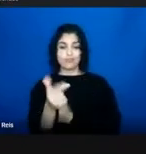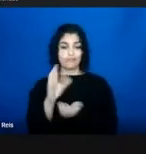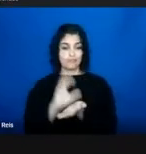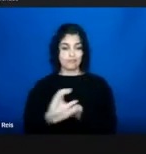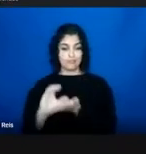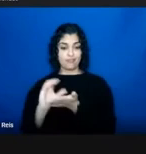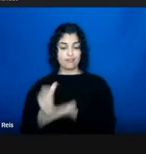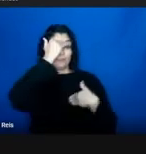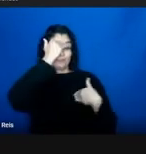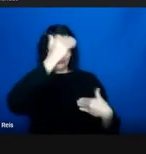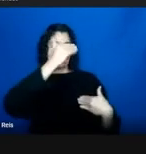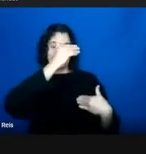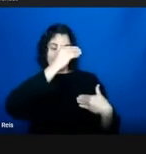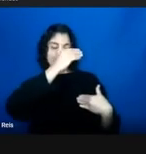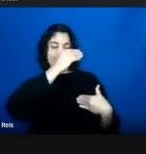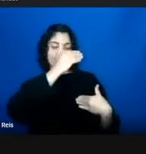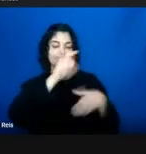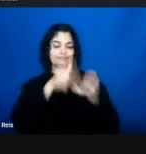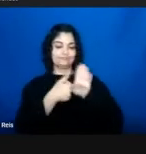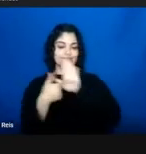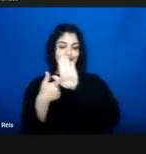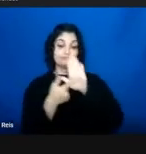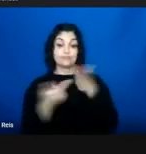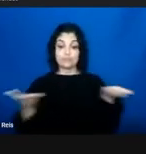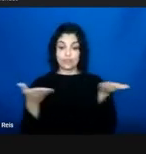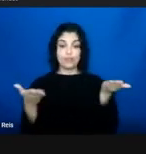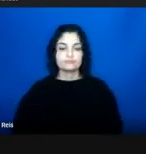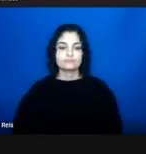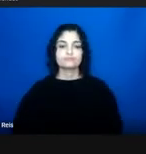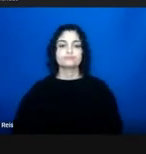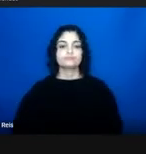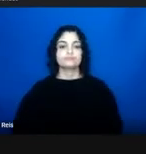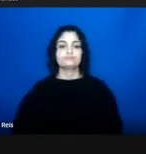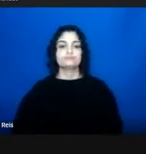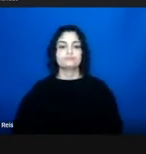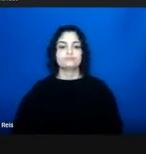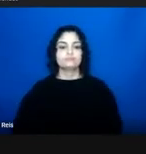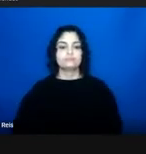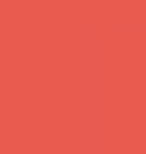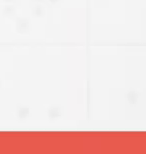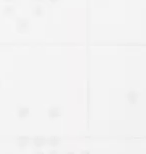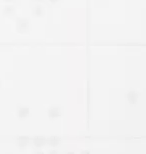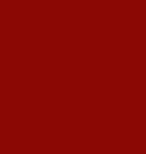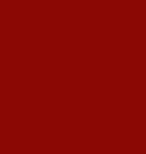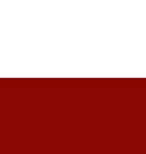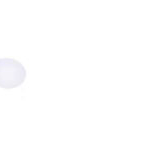com os resultados da pesquisa está disponível no canal da Covid Psique no YouTube.